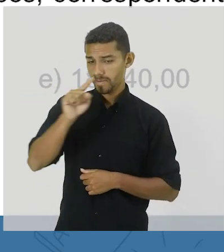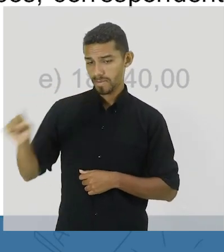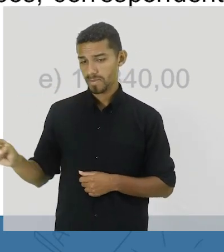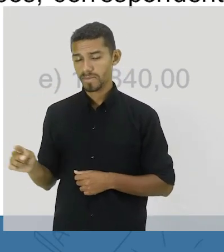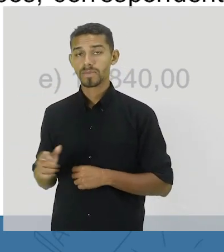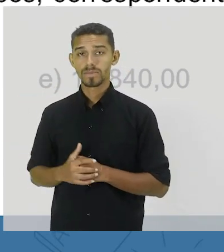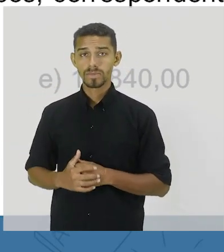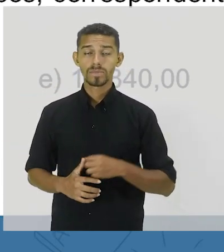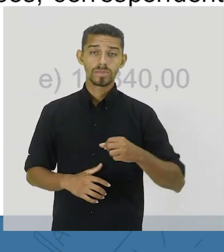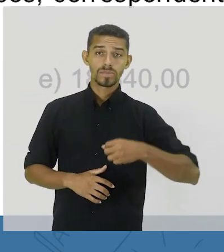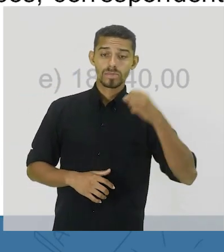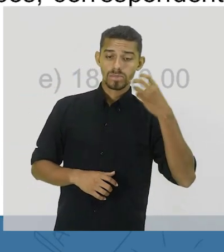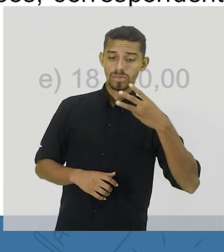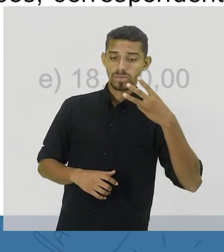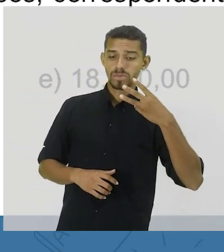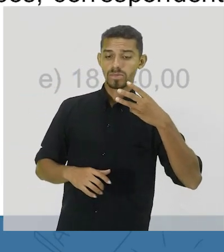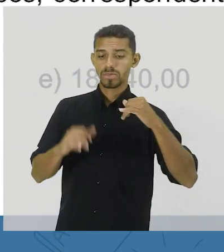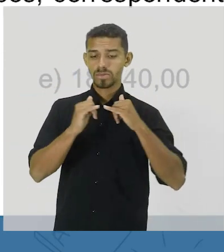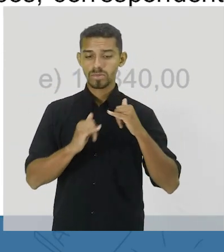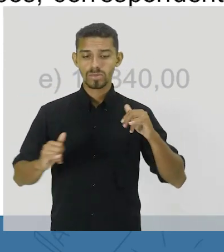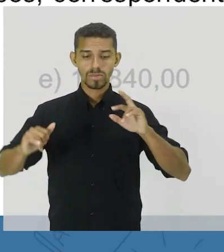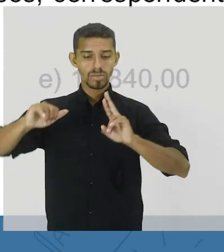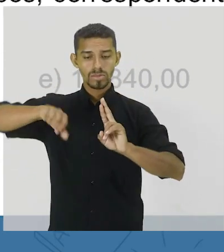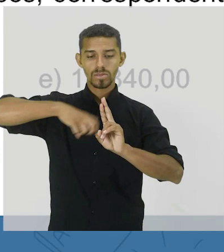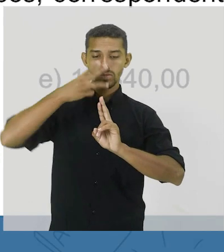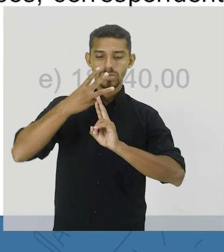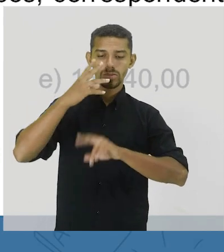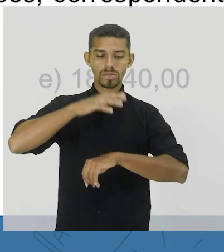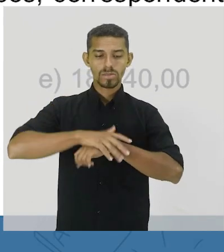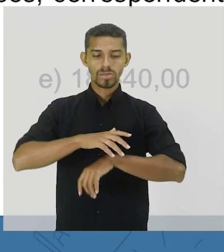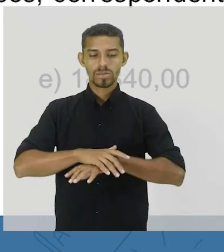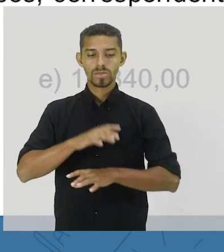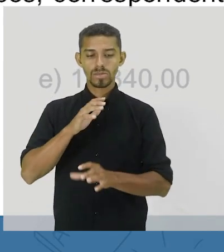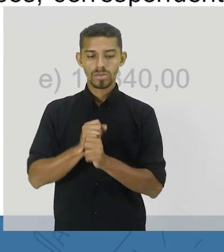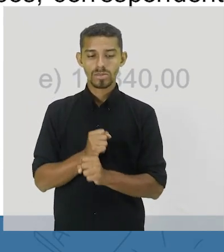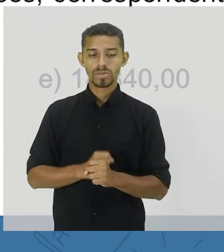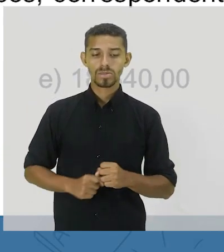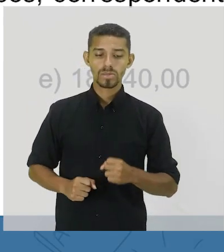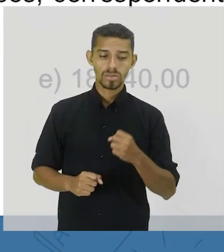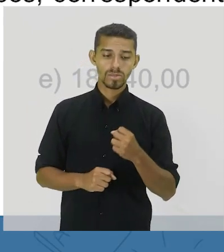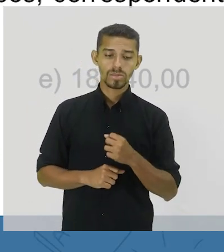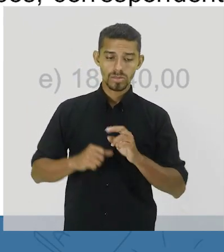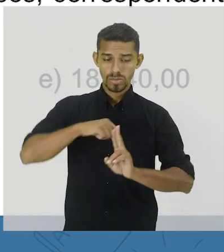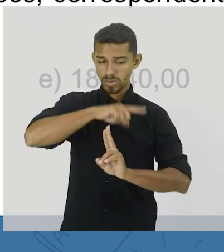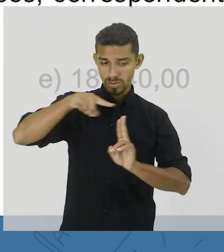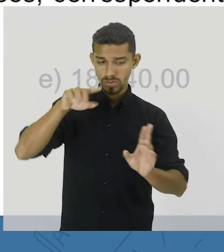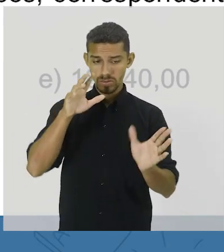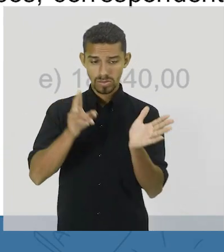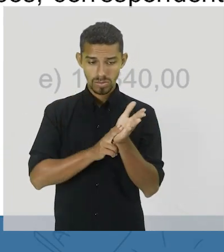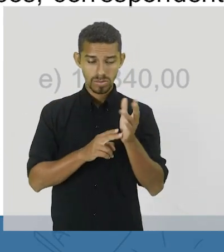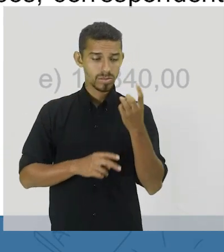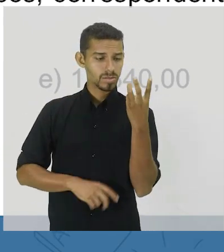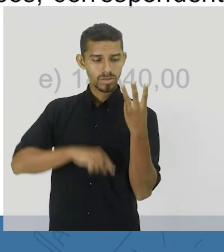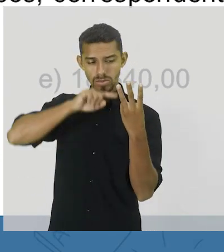raio da esfera. Use π igual a 3,14. O raio de uma esfera